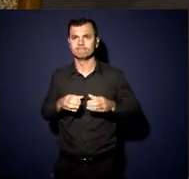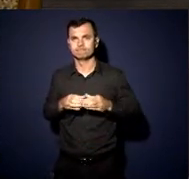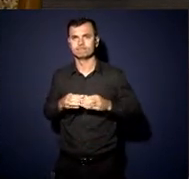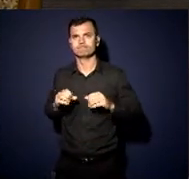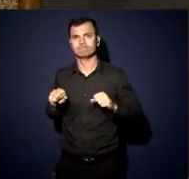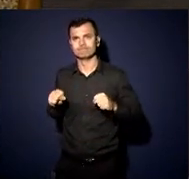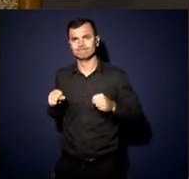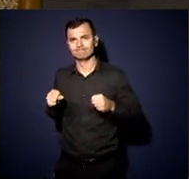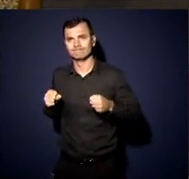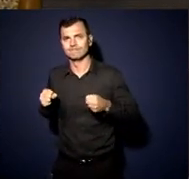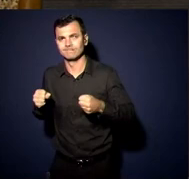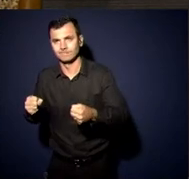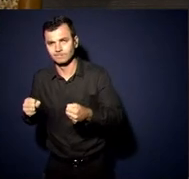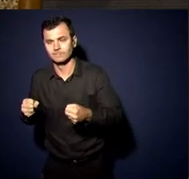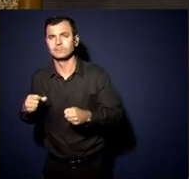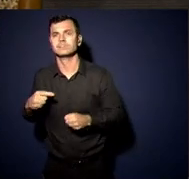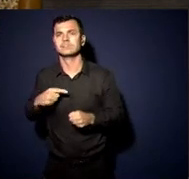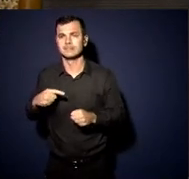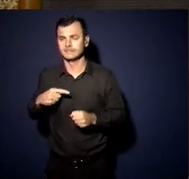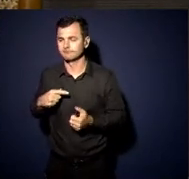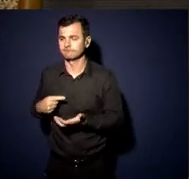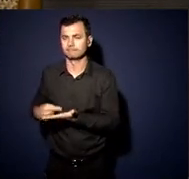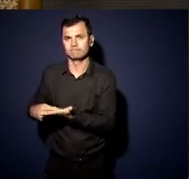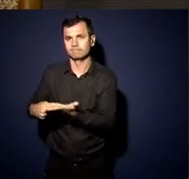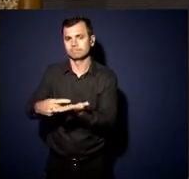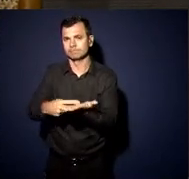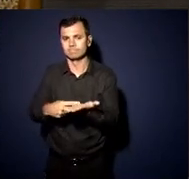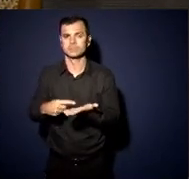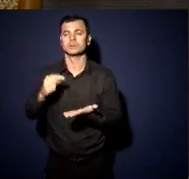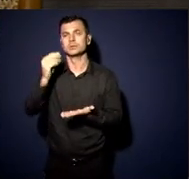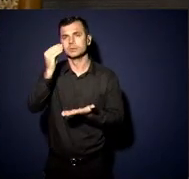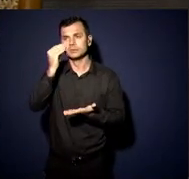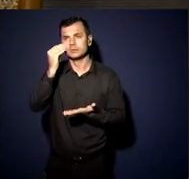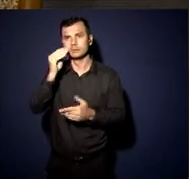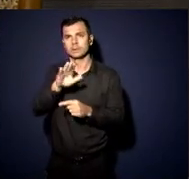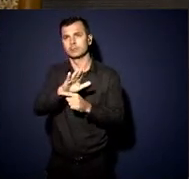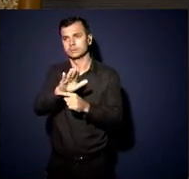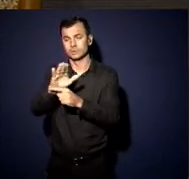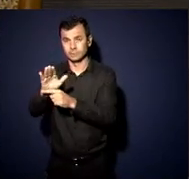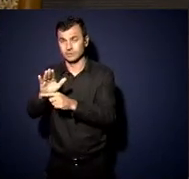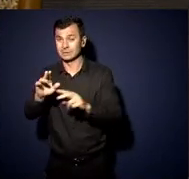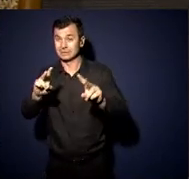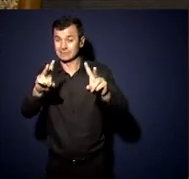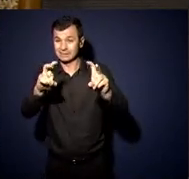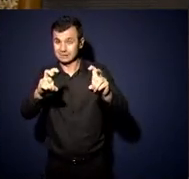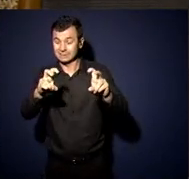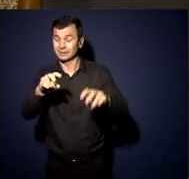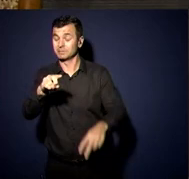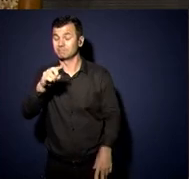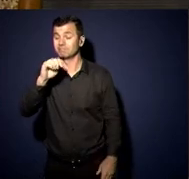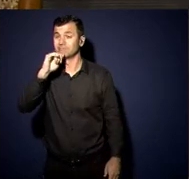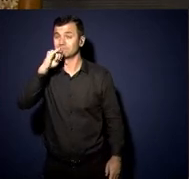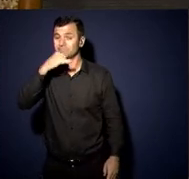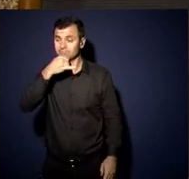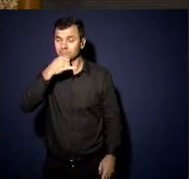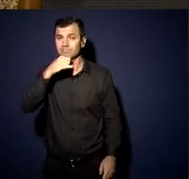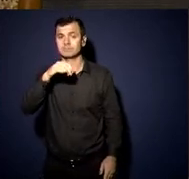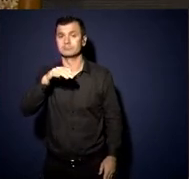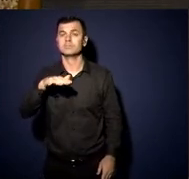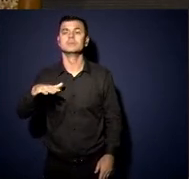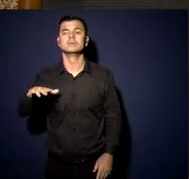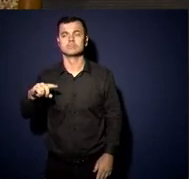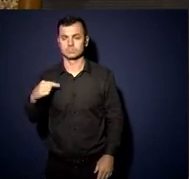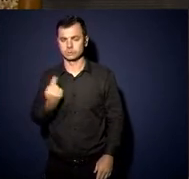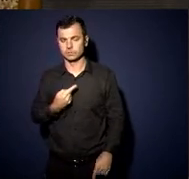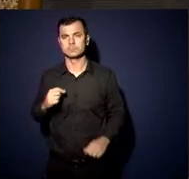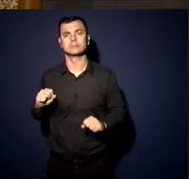a gente constitui uma força tarefa para lidar com esse assunto esse assunto é lamentável a cvm não vai poupar